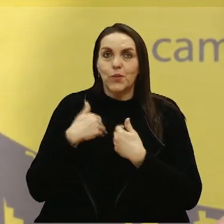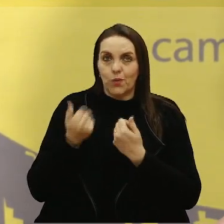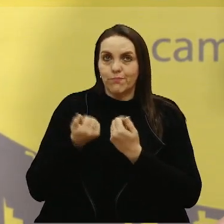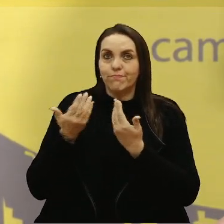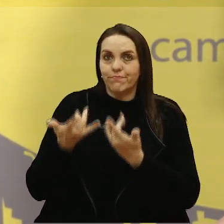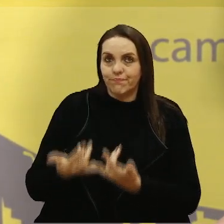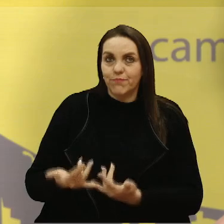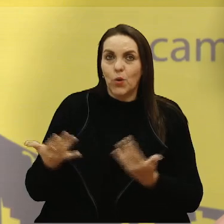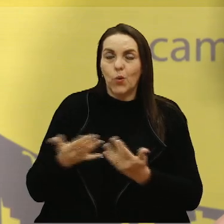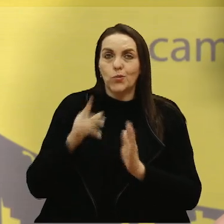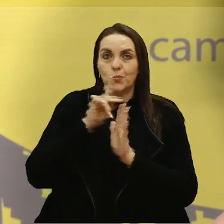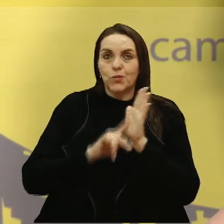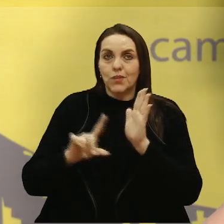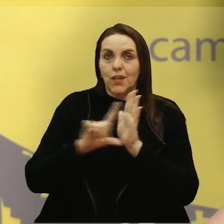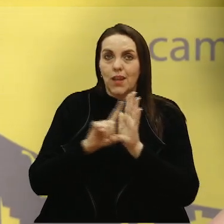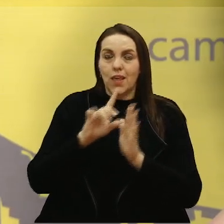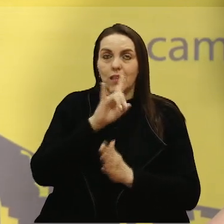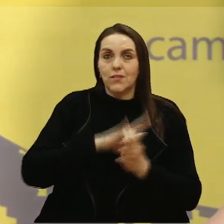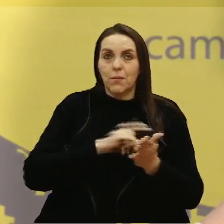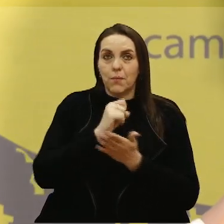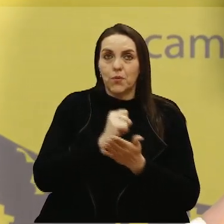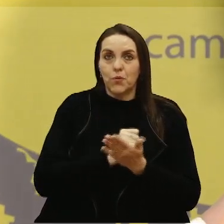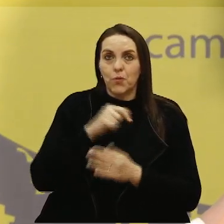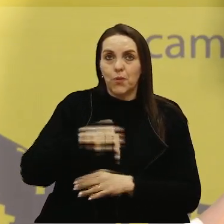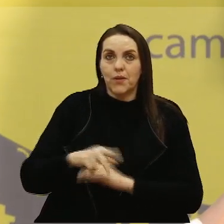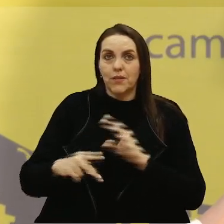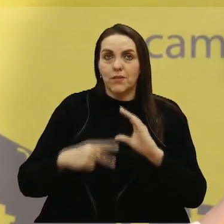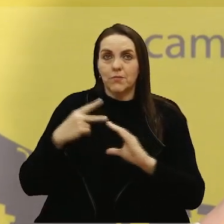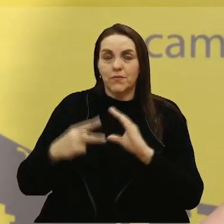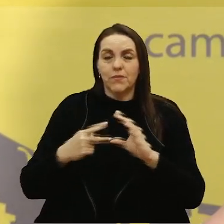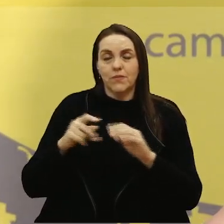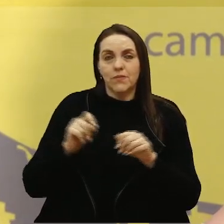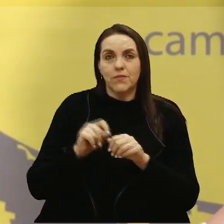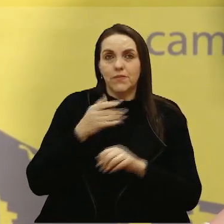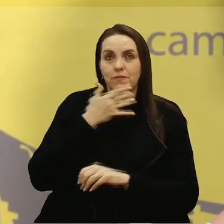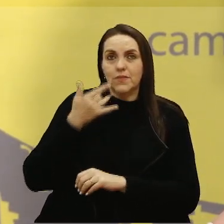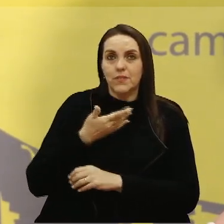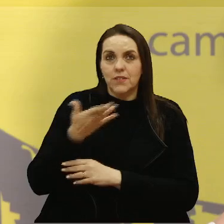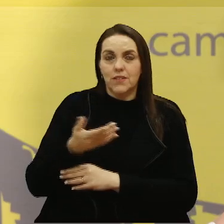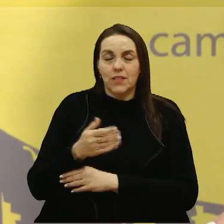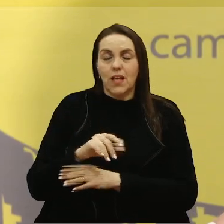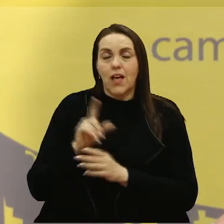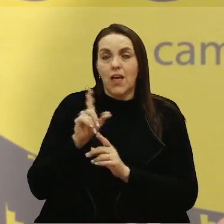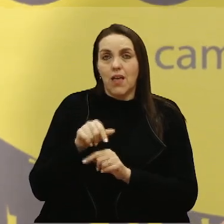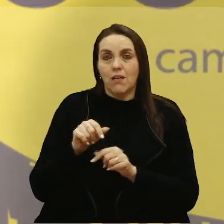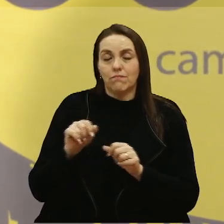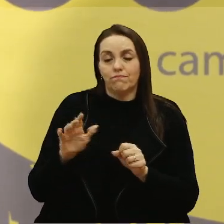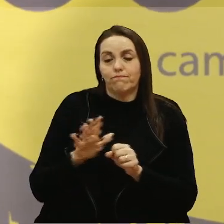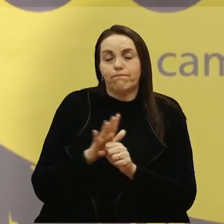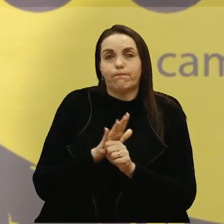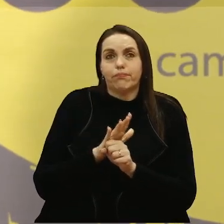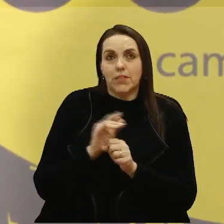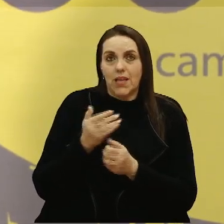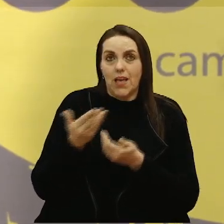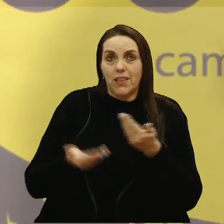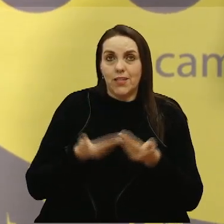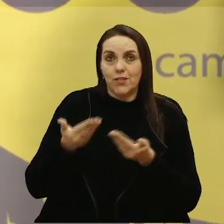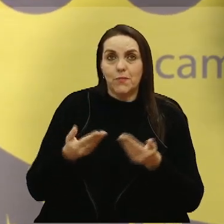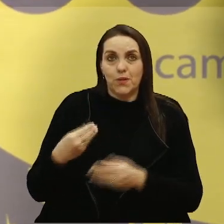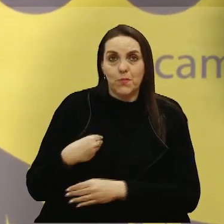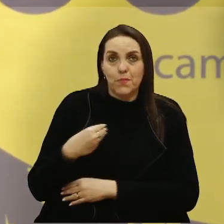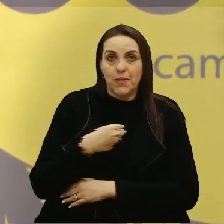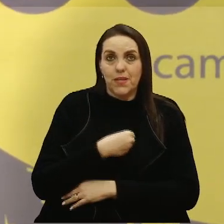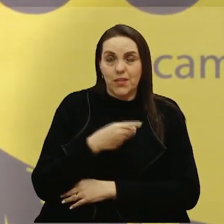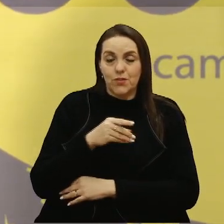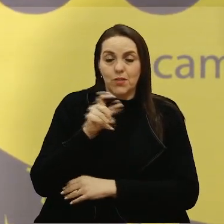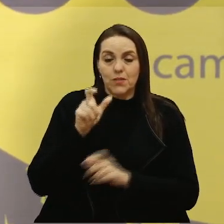um projeto de lei protocolado nessa casa que vai facilitar, porque vai desafogar a questão das consultas médicas, enquanto